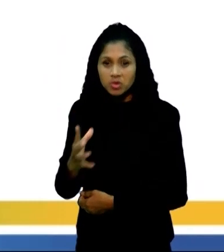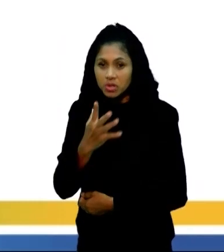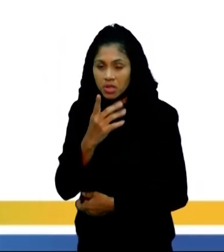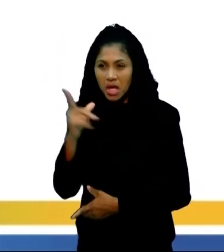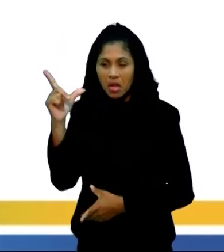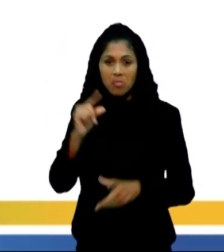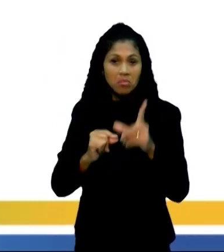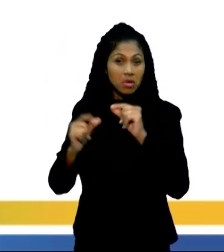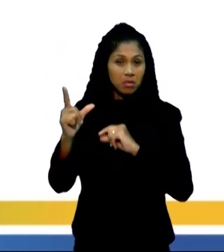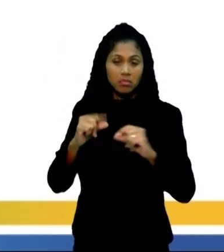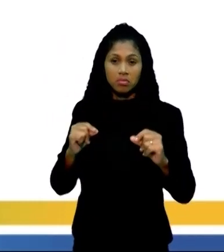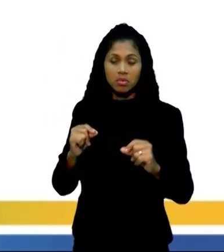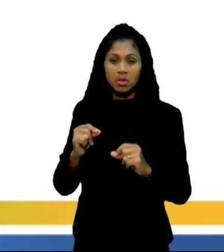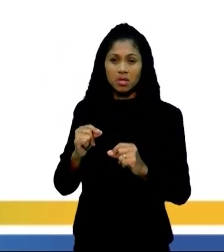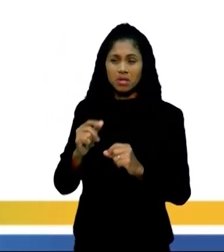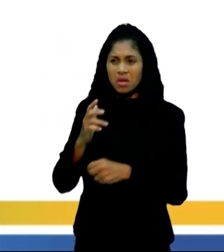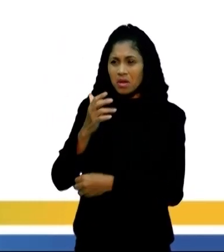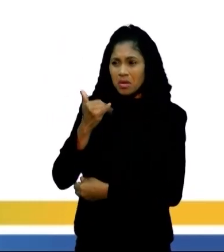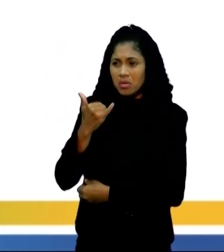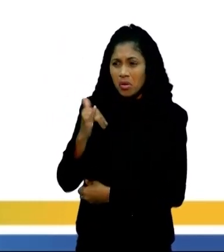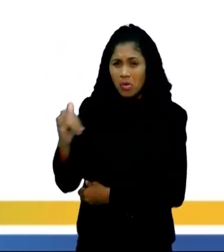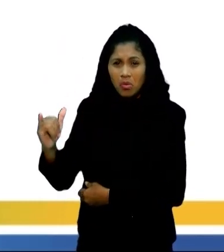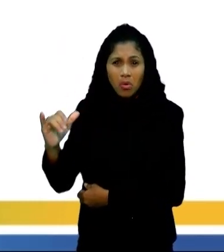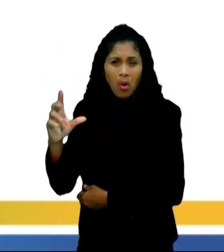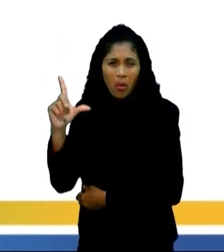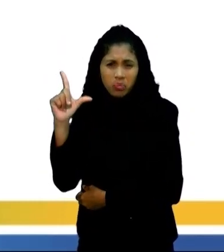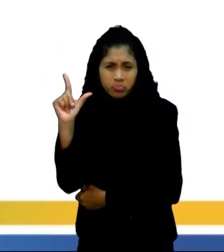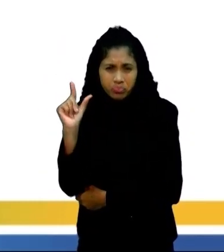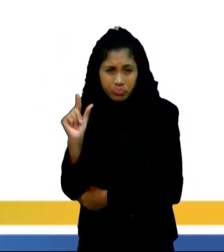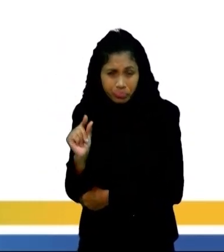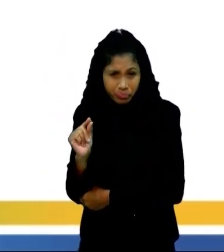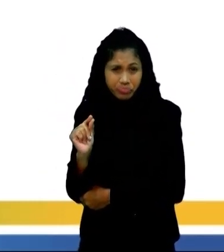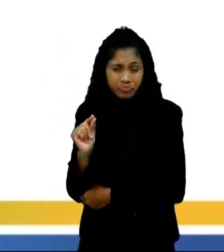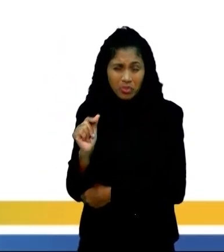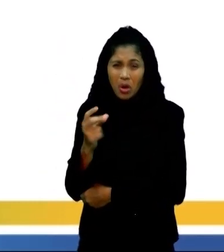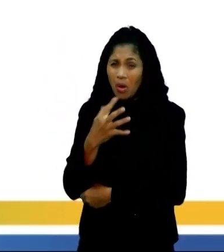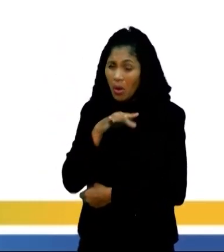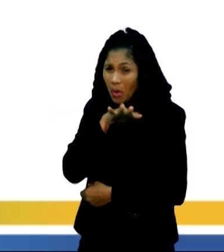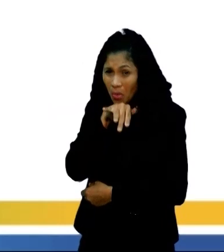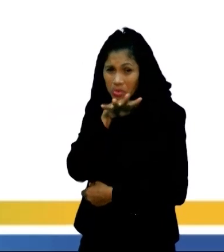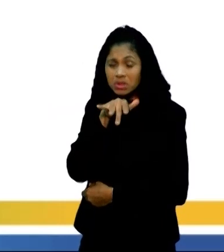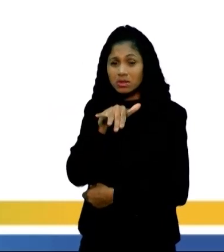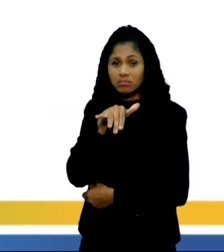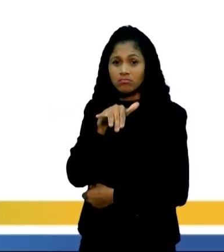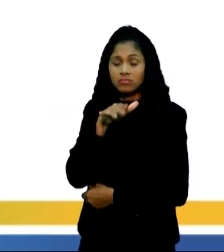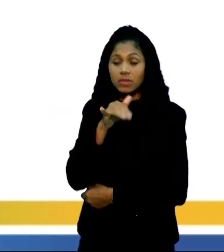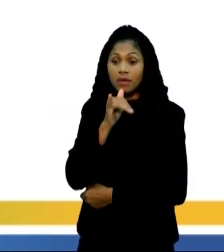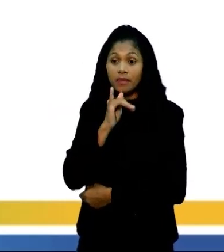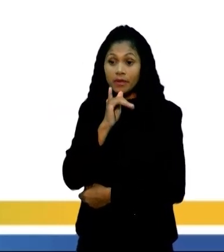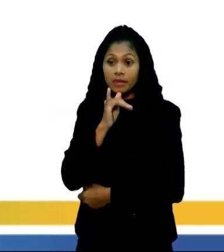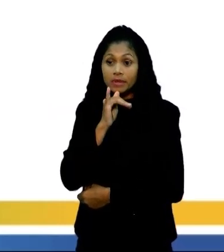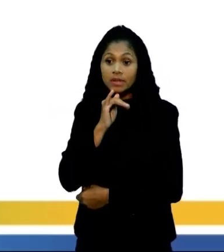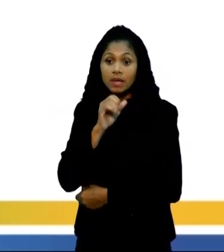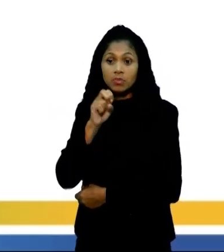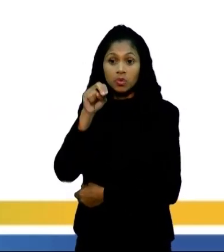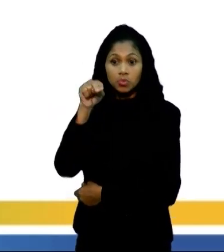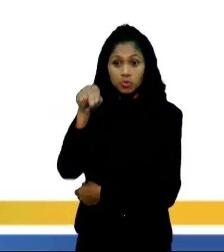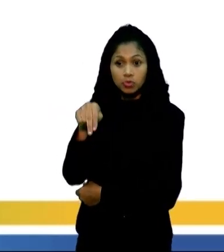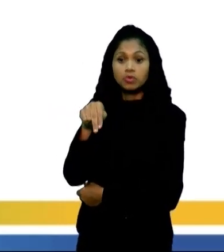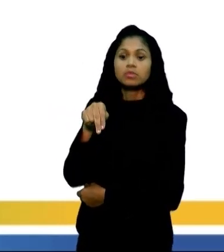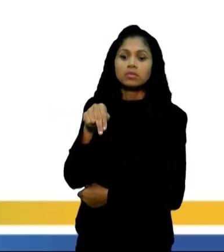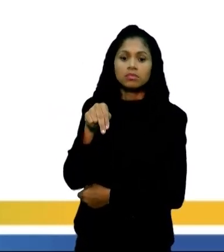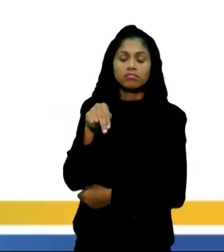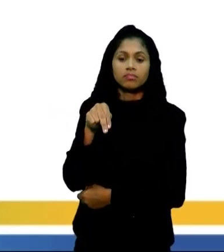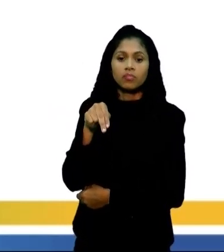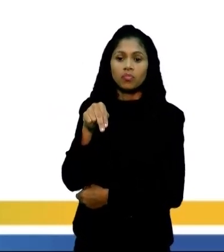são péssimos condutores de eletricidade. O exemplo que eu trouxe para vocês aí é o nitrogênio,